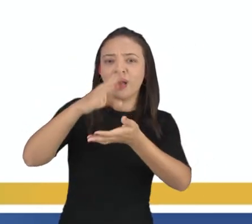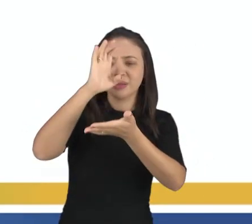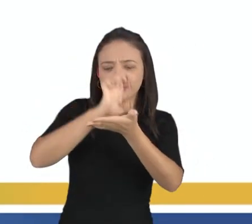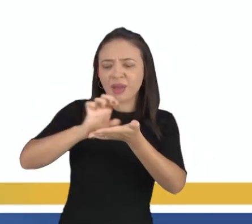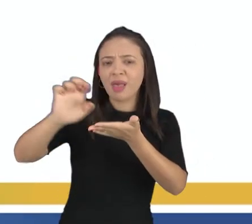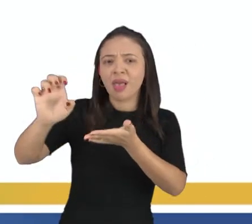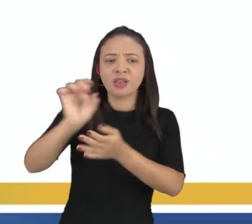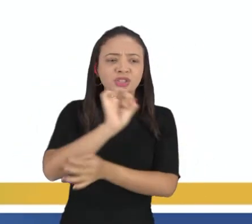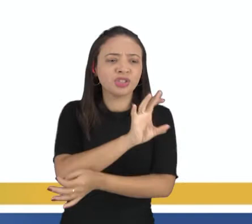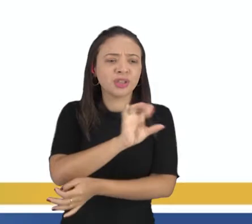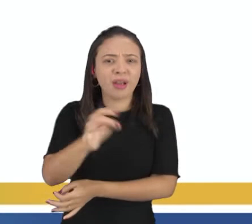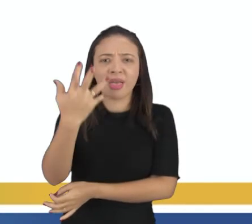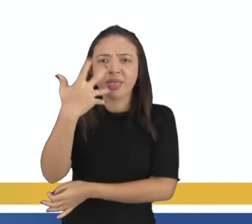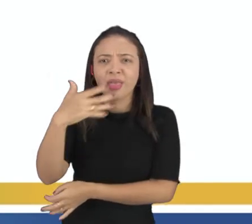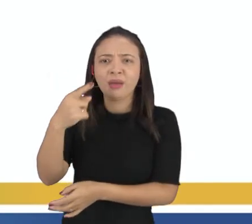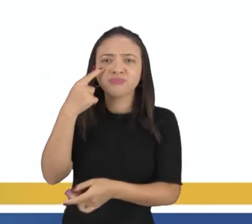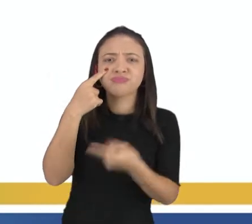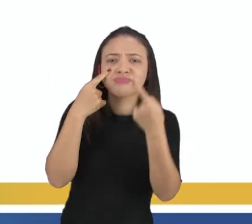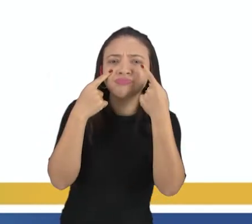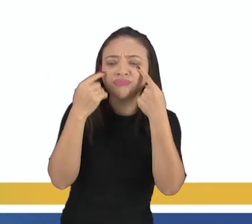no olhar de cada criança